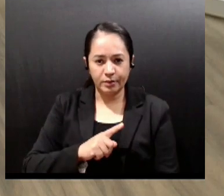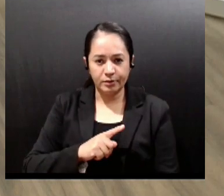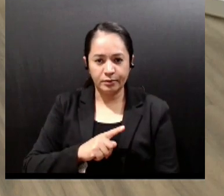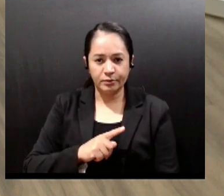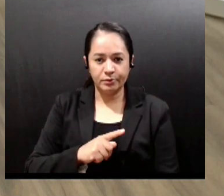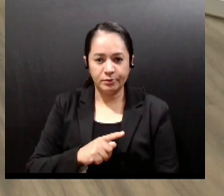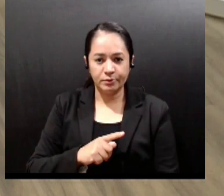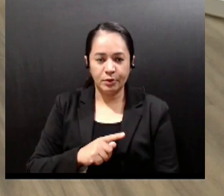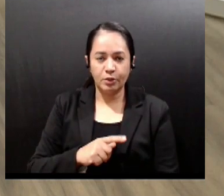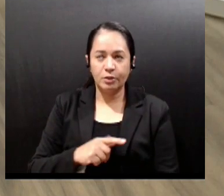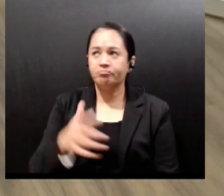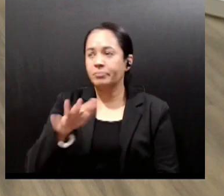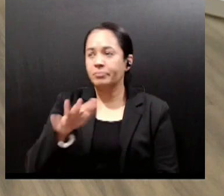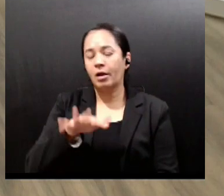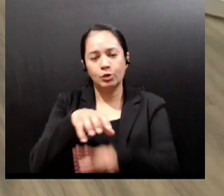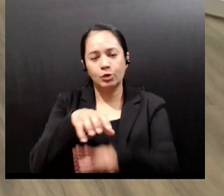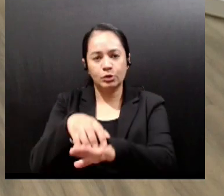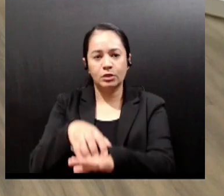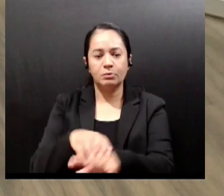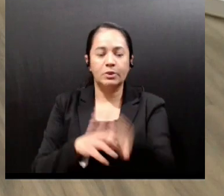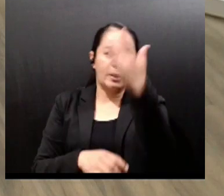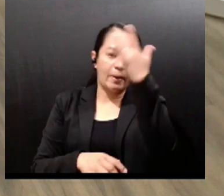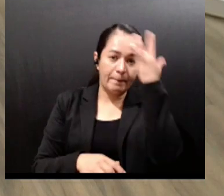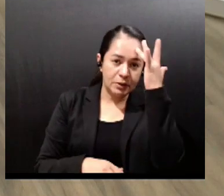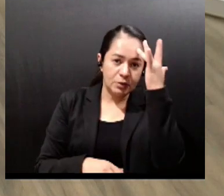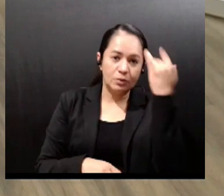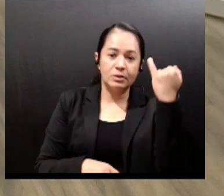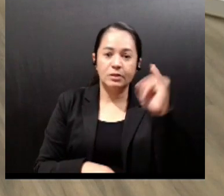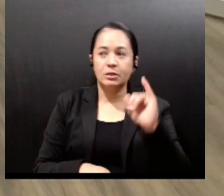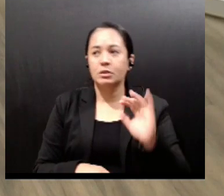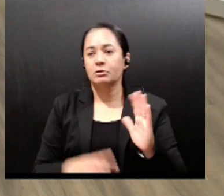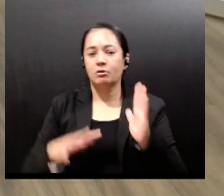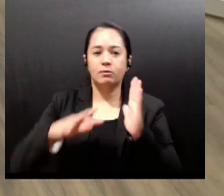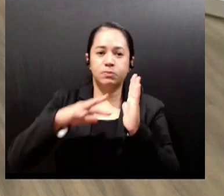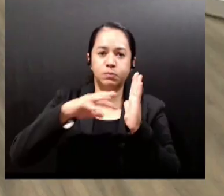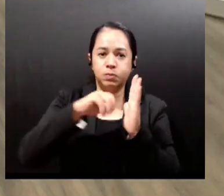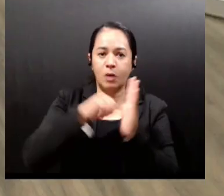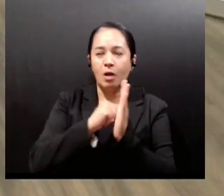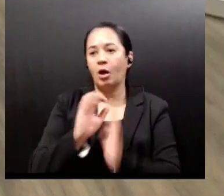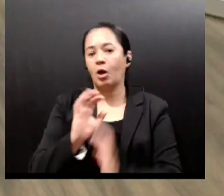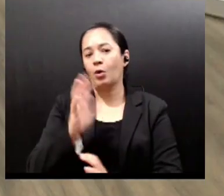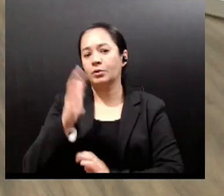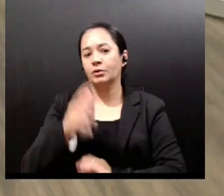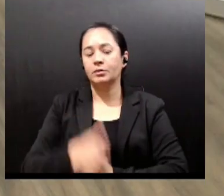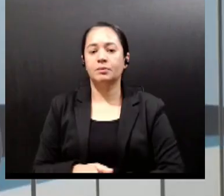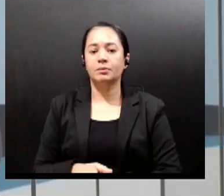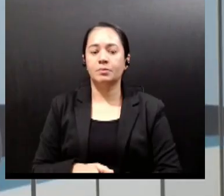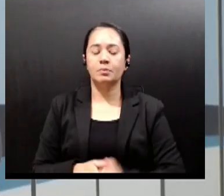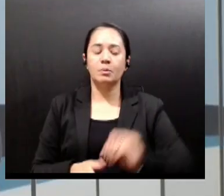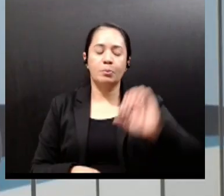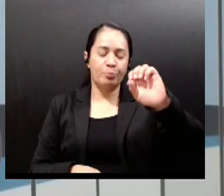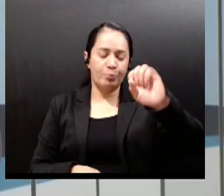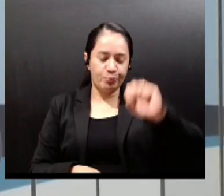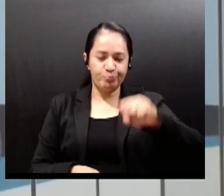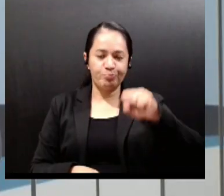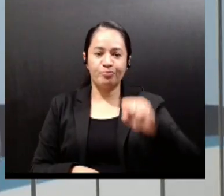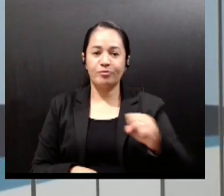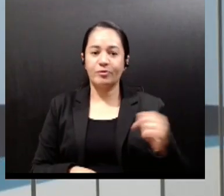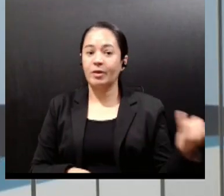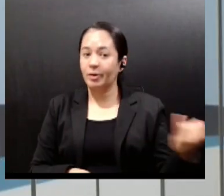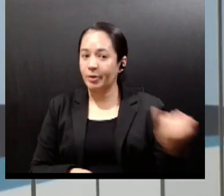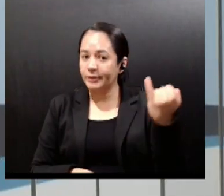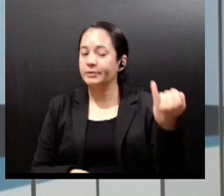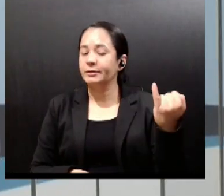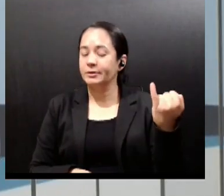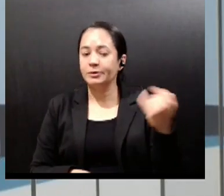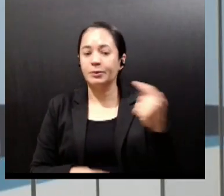transporte mesmo da pessoa, caso ocorra um acidente, alguma coisa nesse sentido? Sim, esse é um ponto bem interessante, porque o que